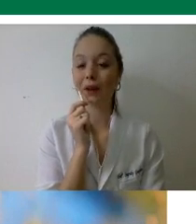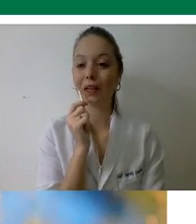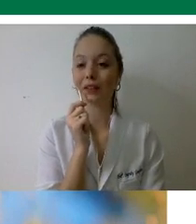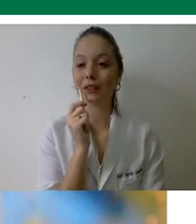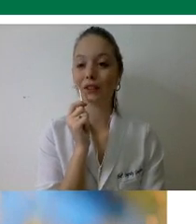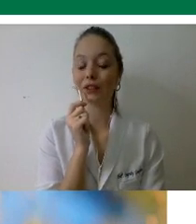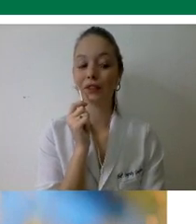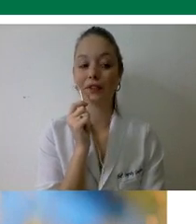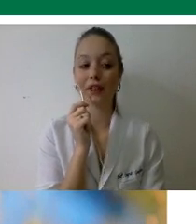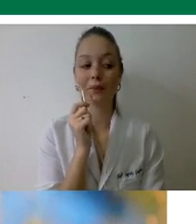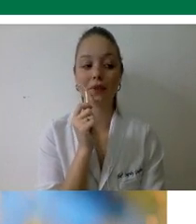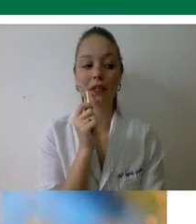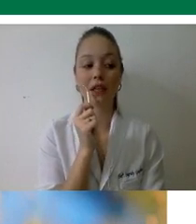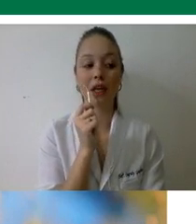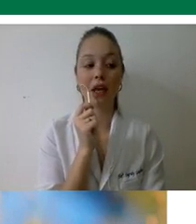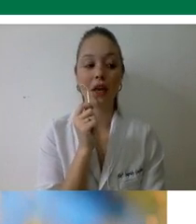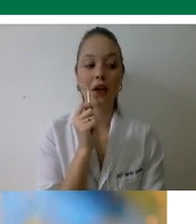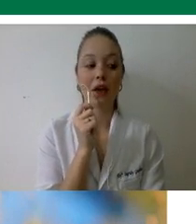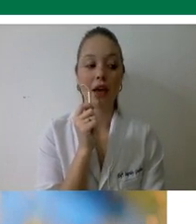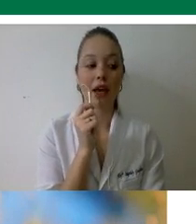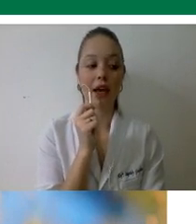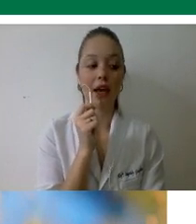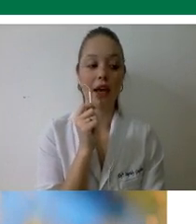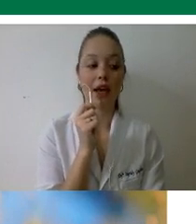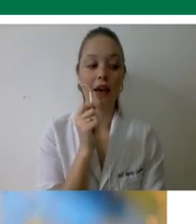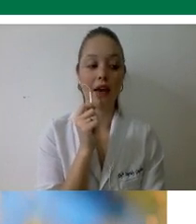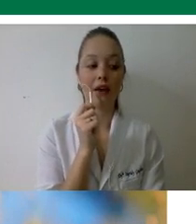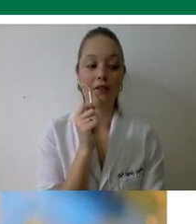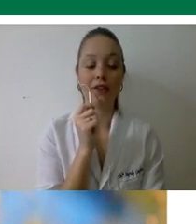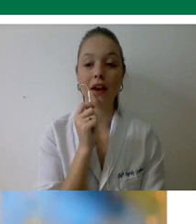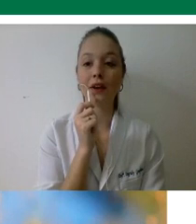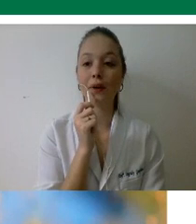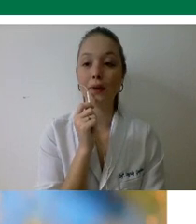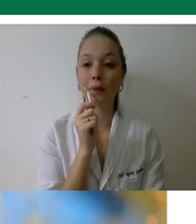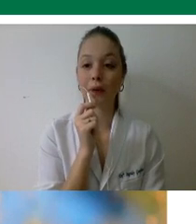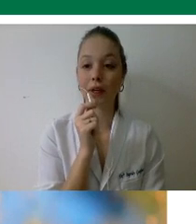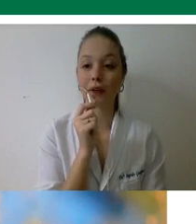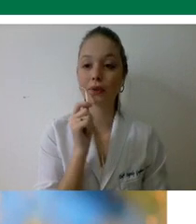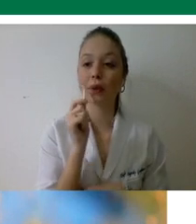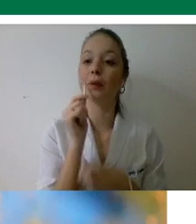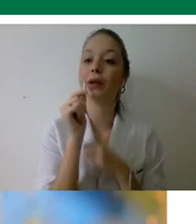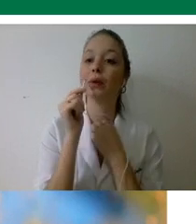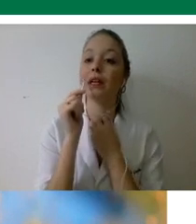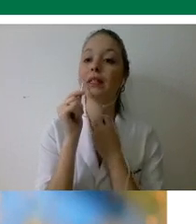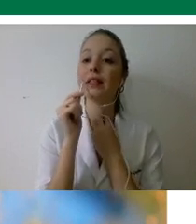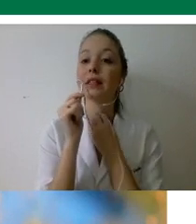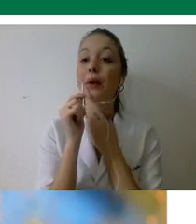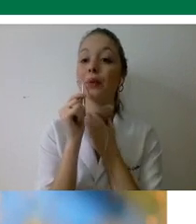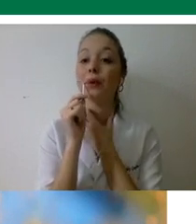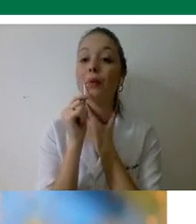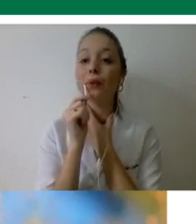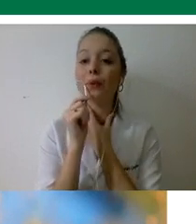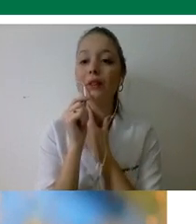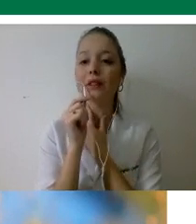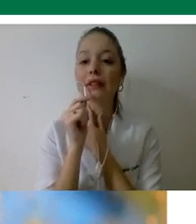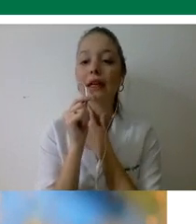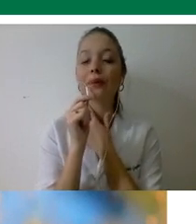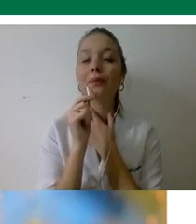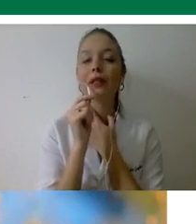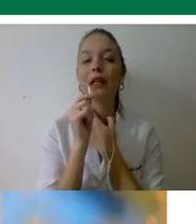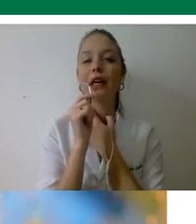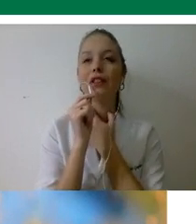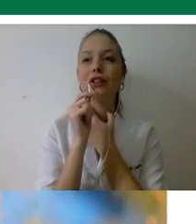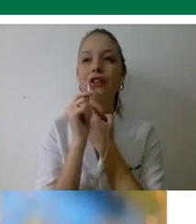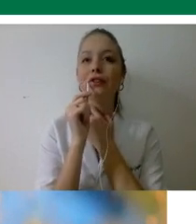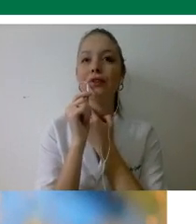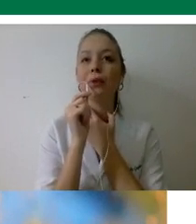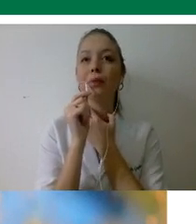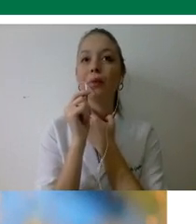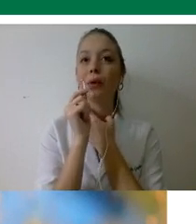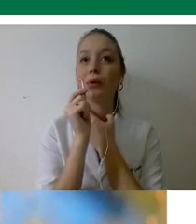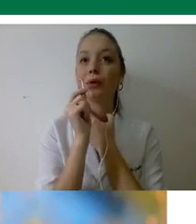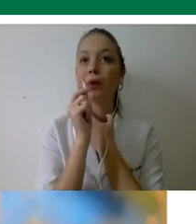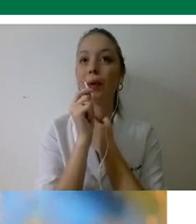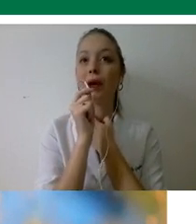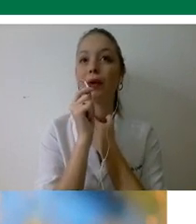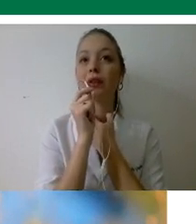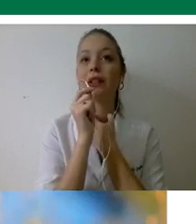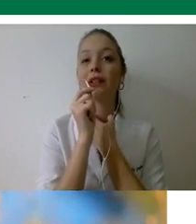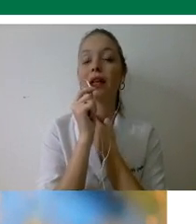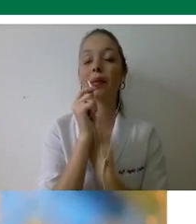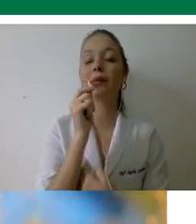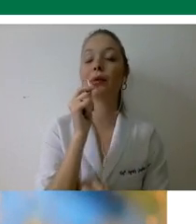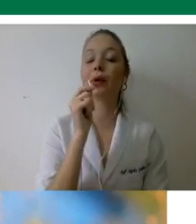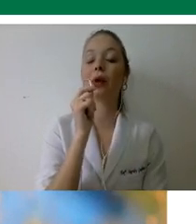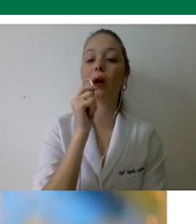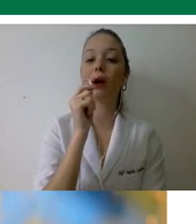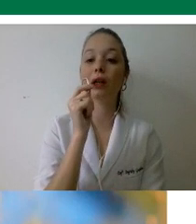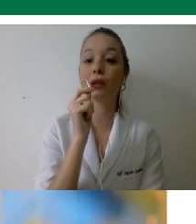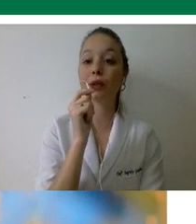última aula, nós tivemos aí falando um pouquinho sobre doenças autoimunes, né? A gente viu um pouco sobre